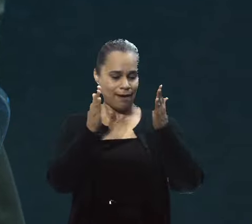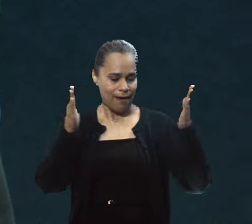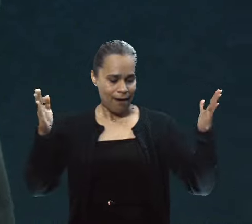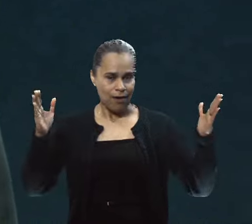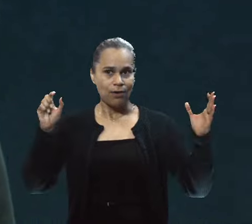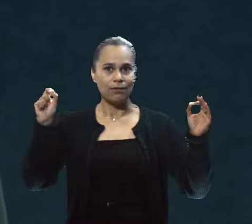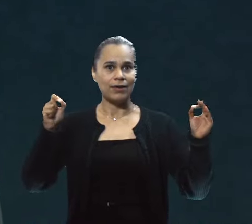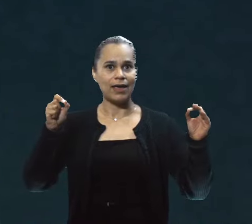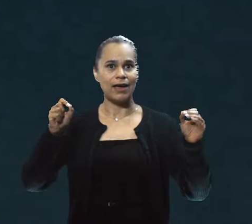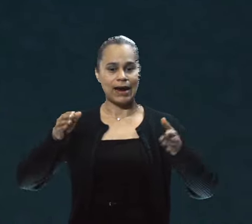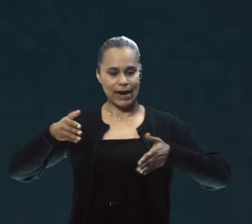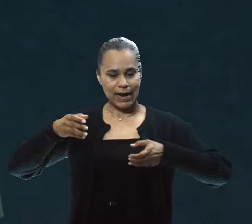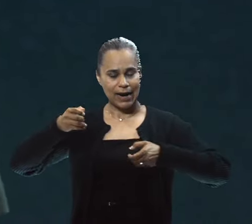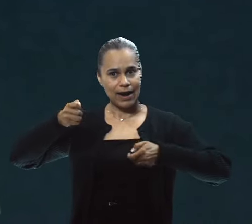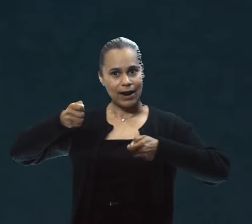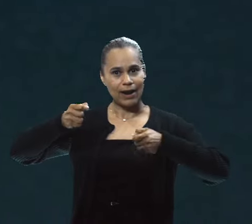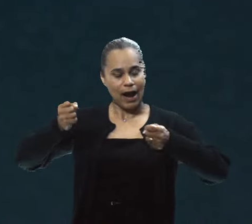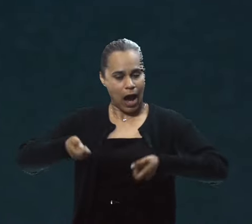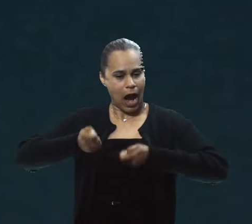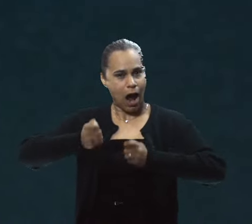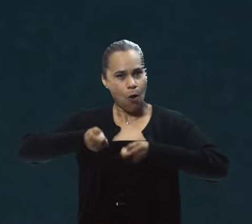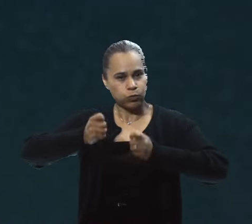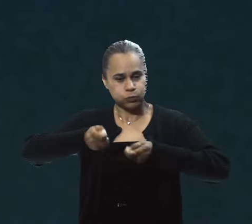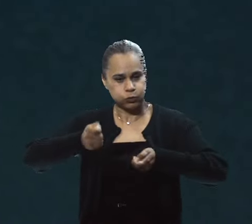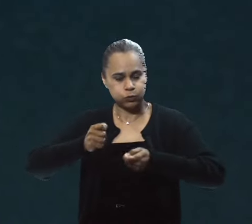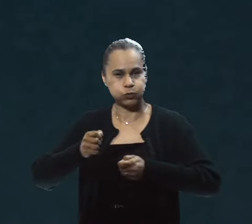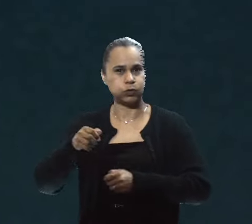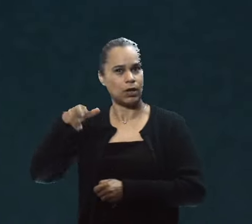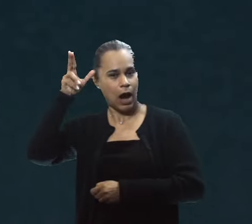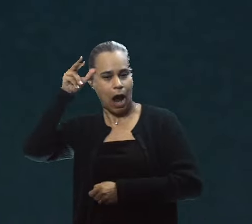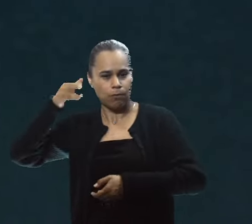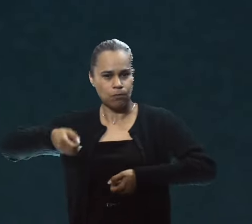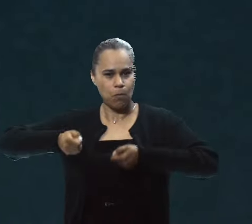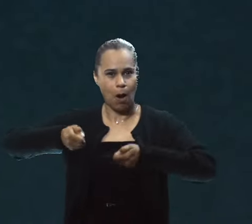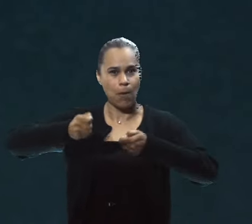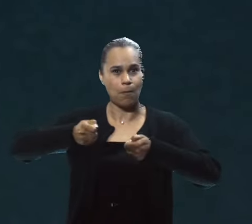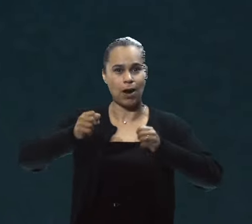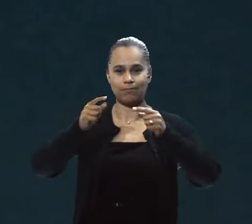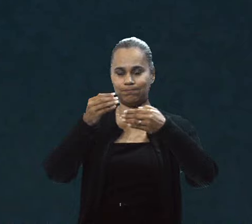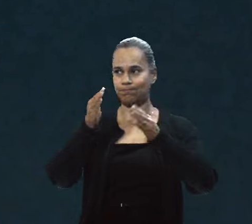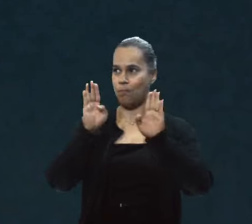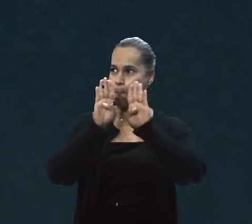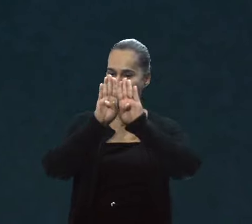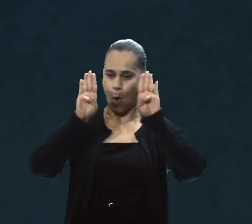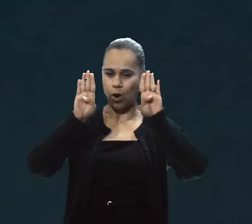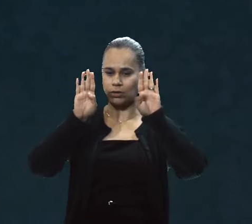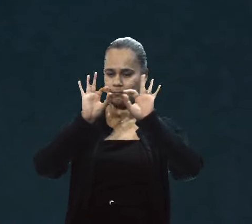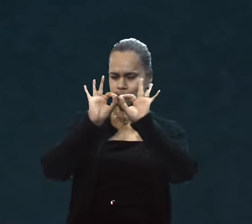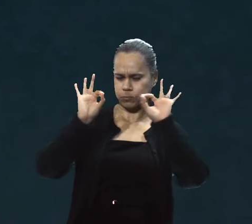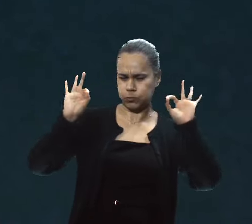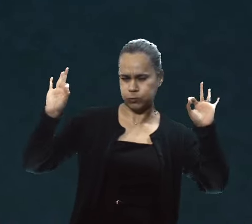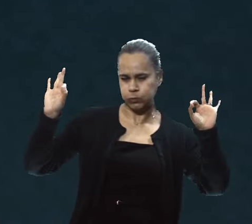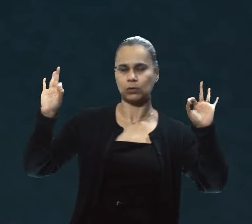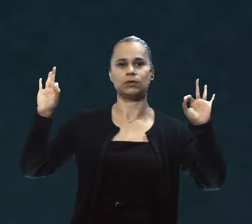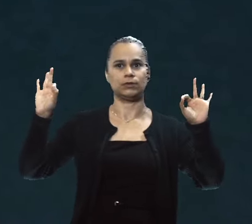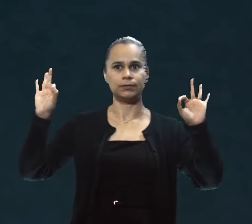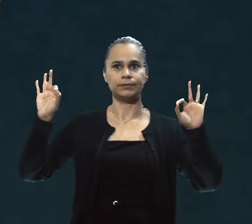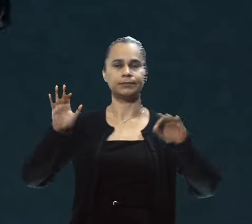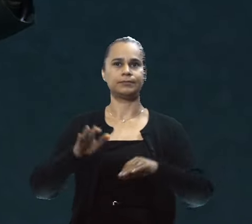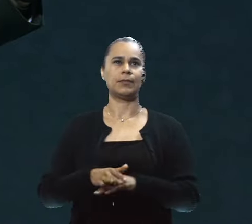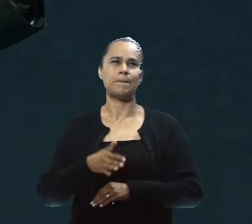e soldados. Era a porta de uma cidade. Ela devia ter